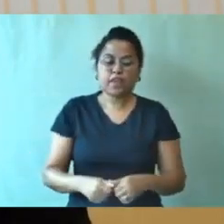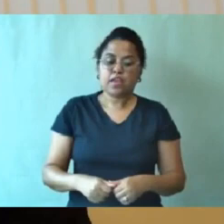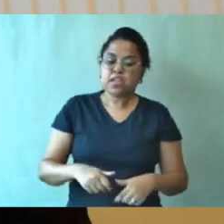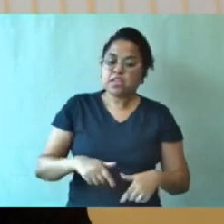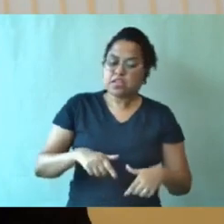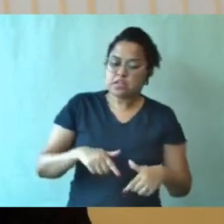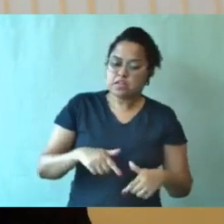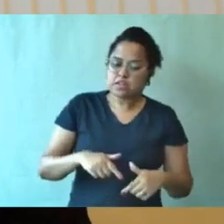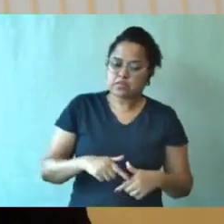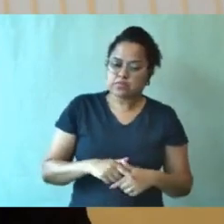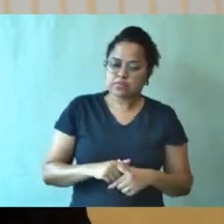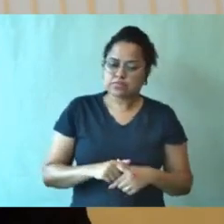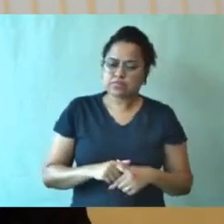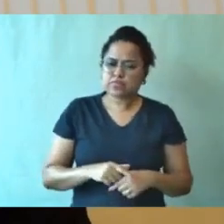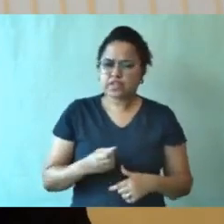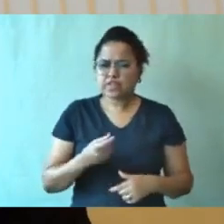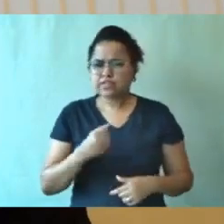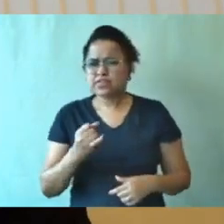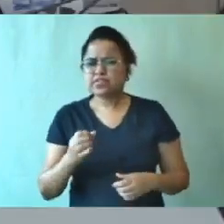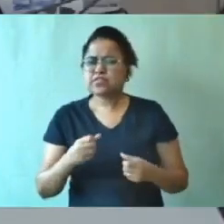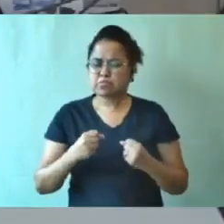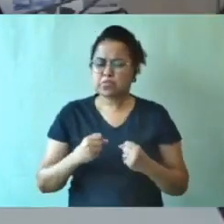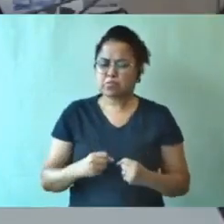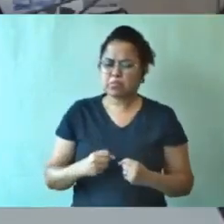Senhor Rubens, se me permite só uma interrupção.